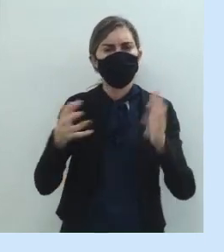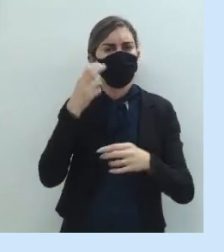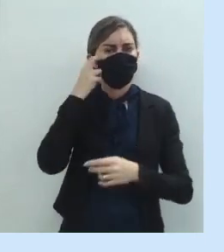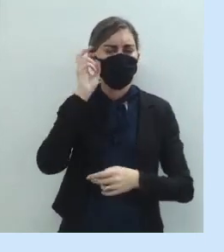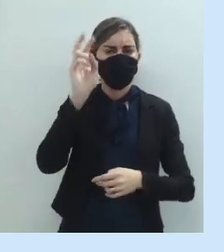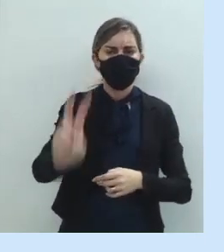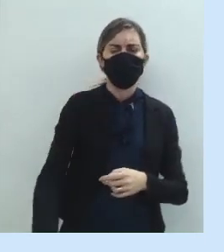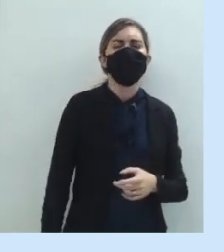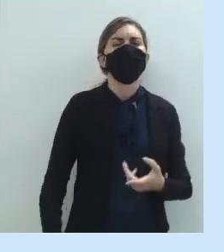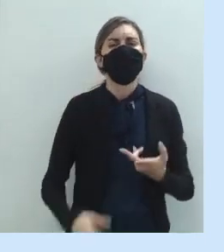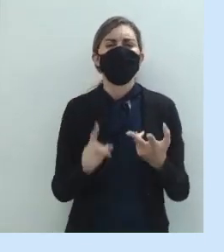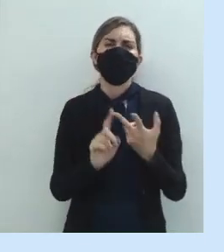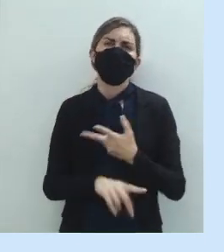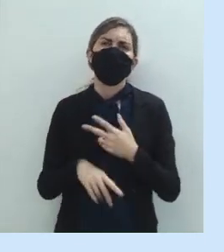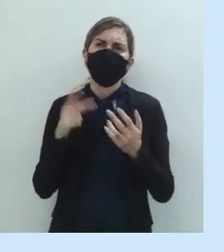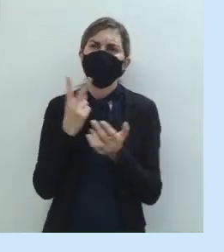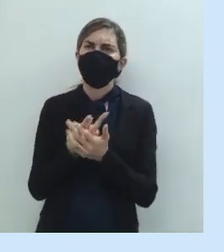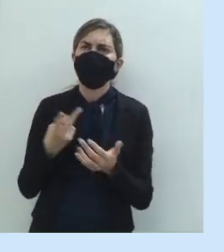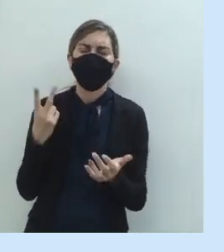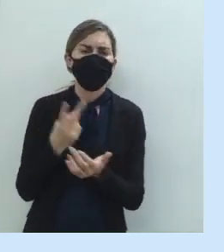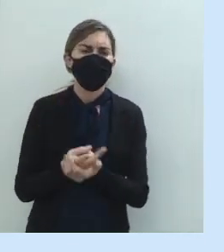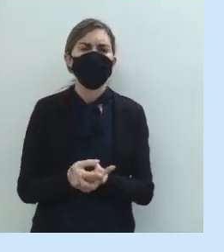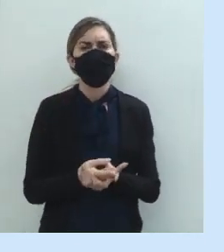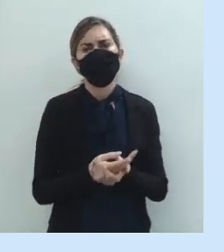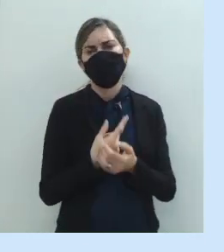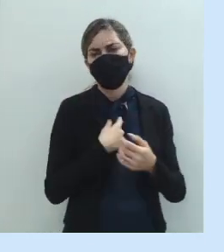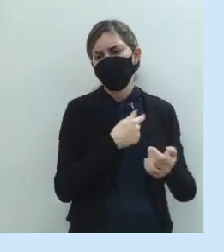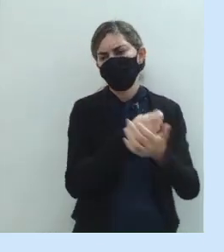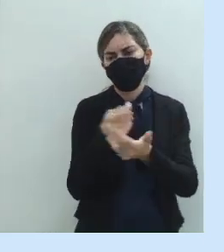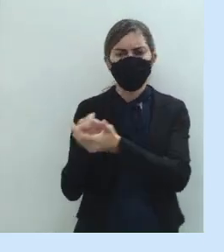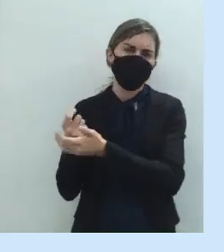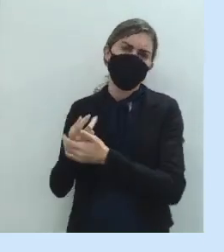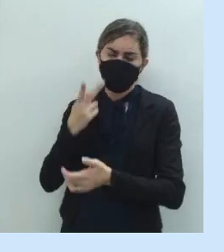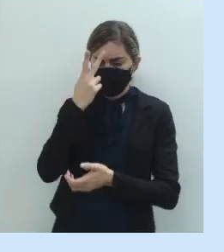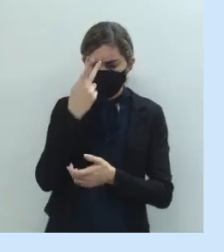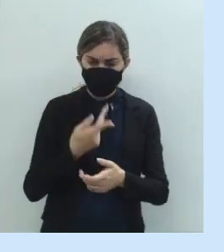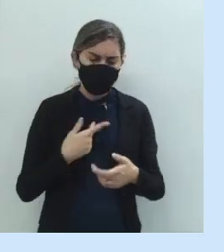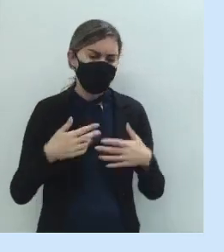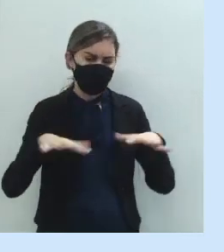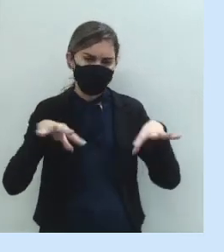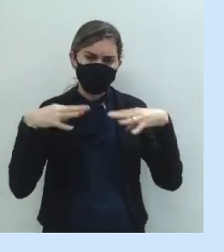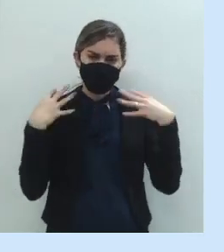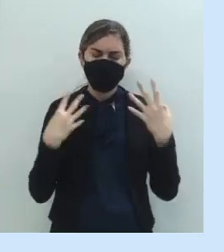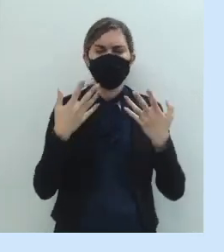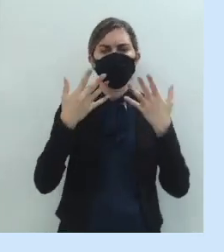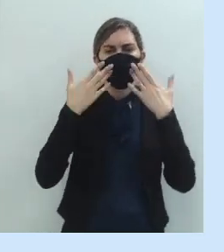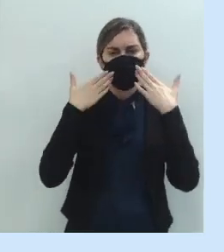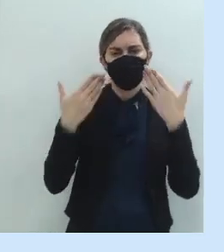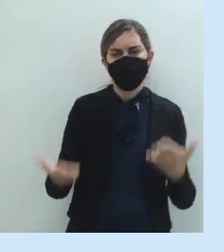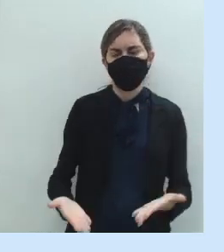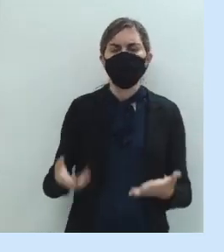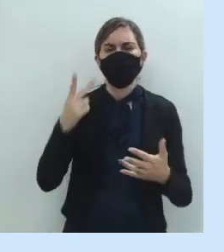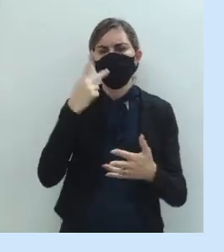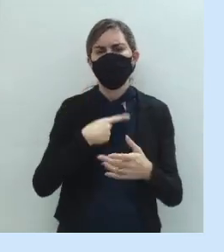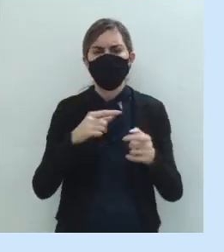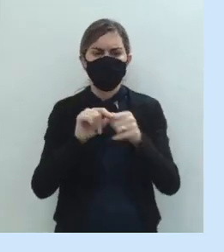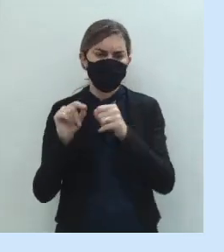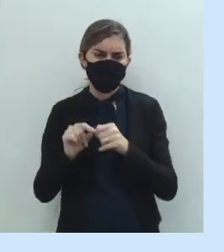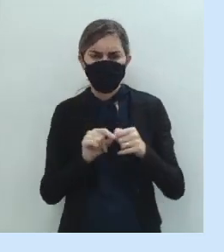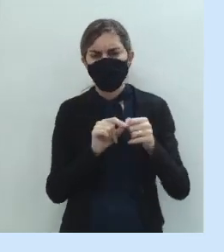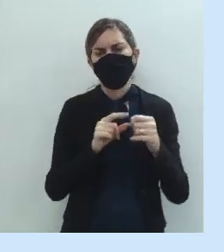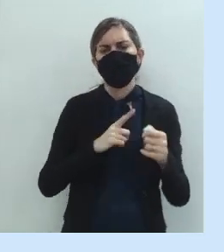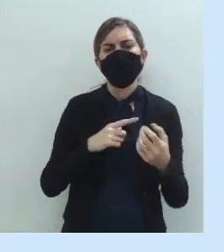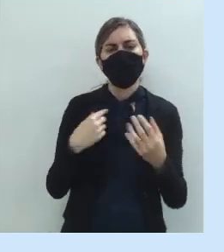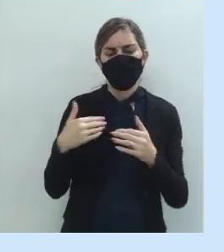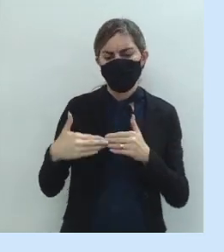cultura, estão sempre se bancando os próprios espetáculos, as próprias produções, né, para